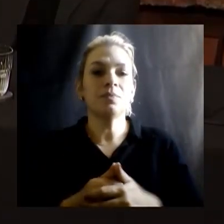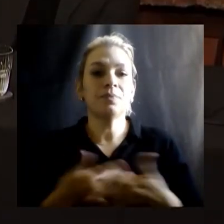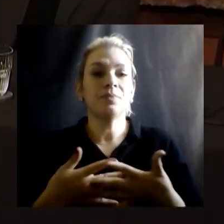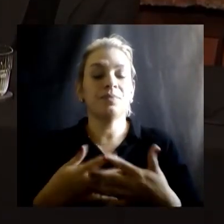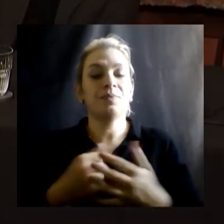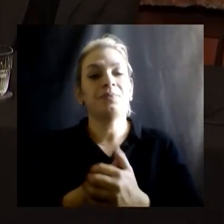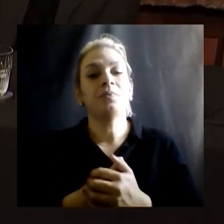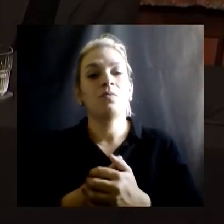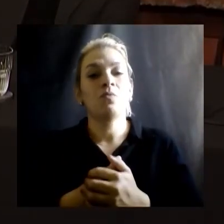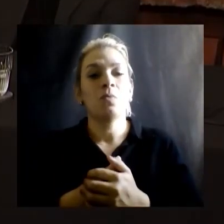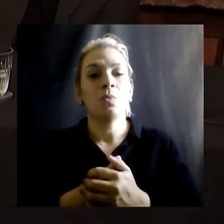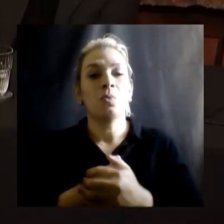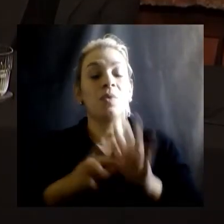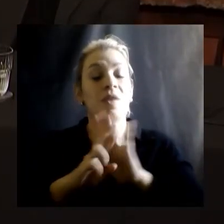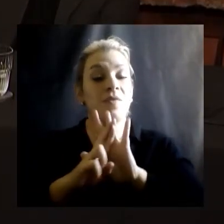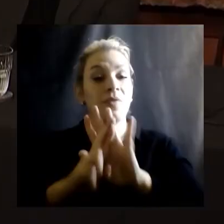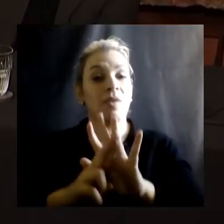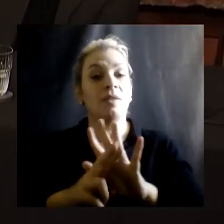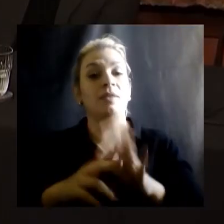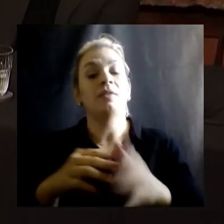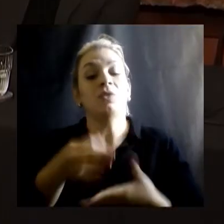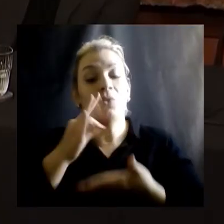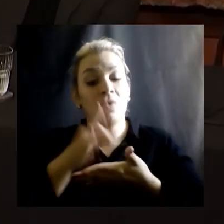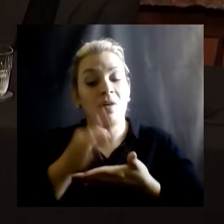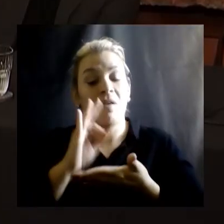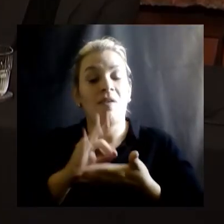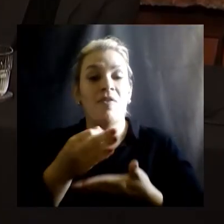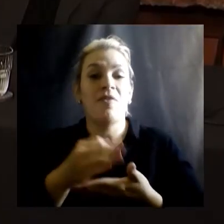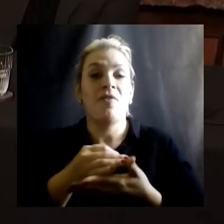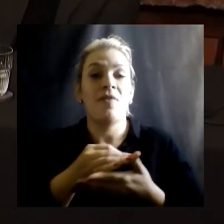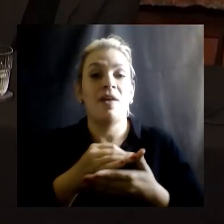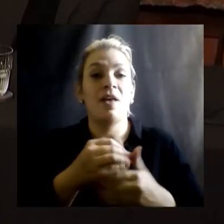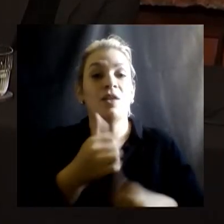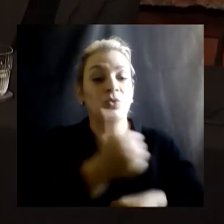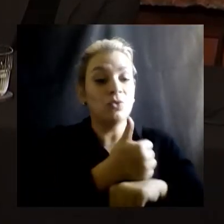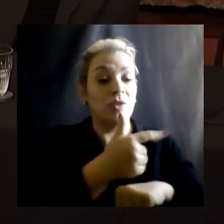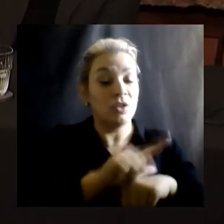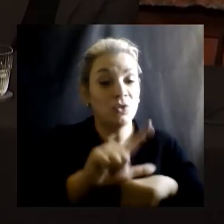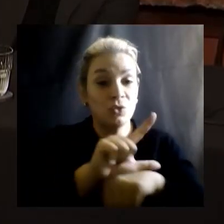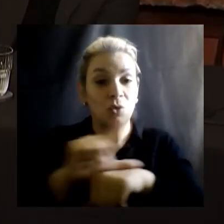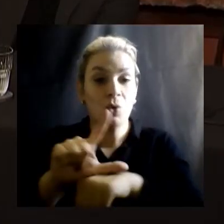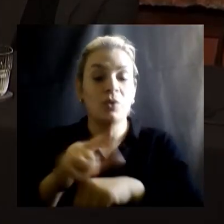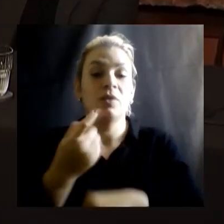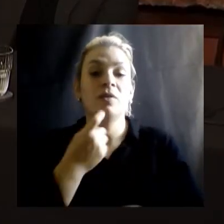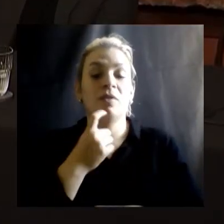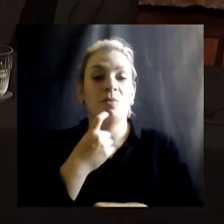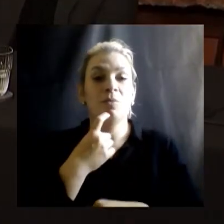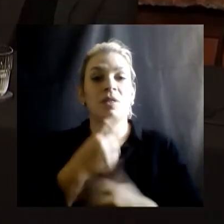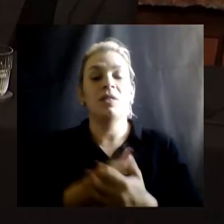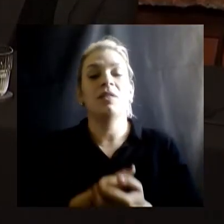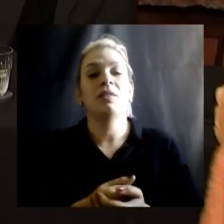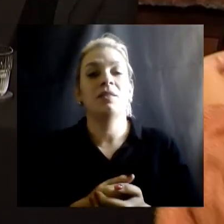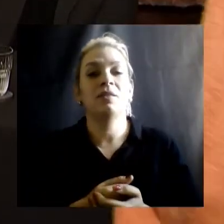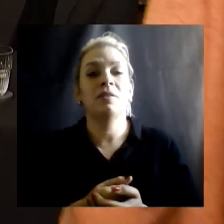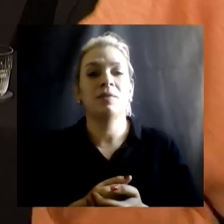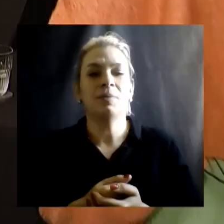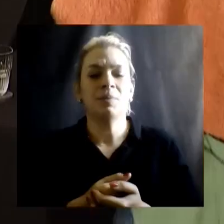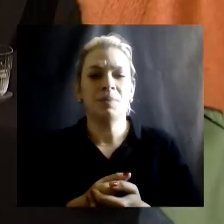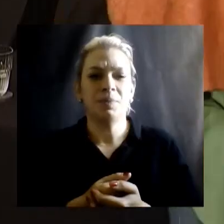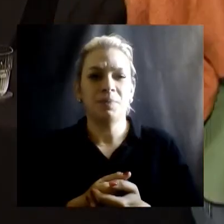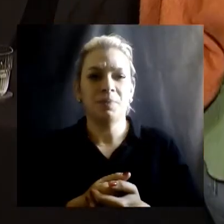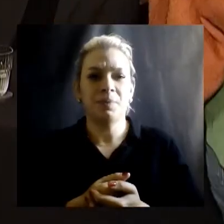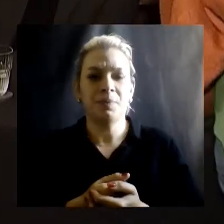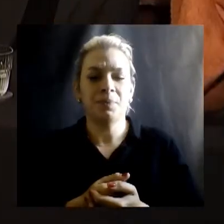em Campinas, a homenageada Abigail Coffee Company se tornou um dos principais pontos de